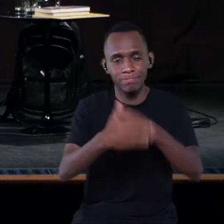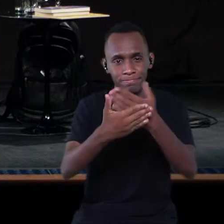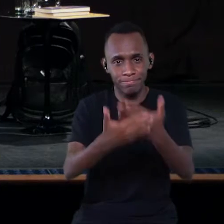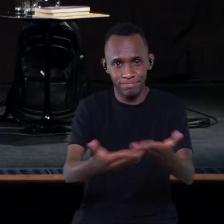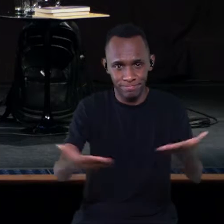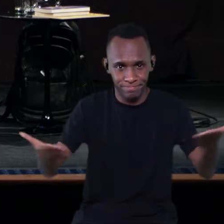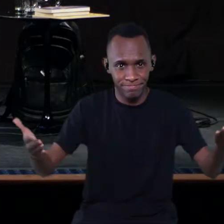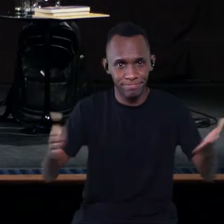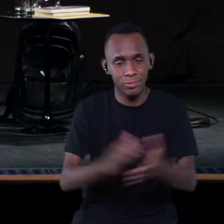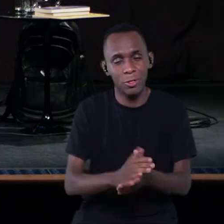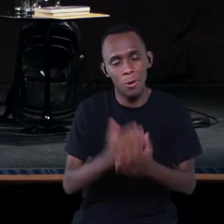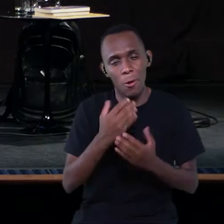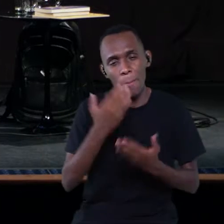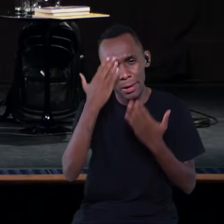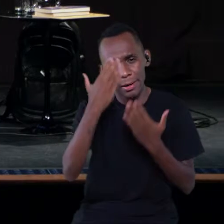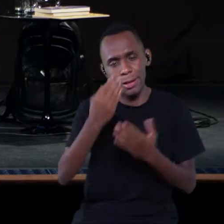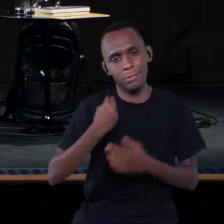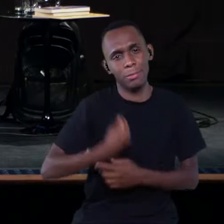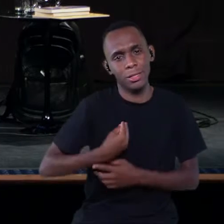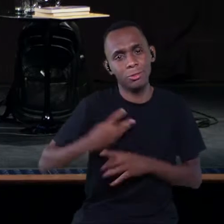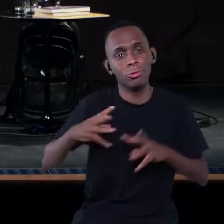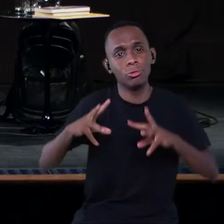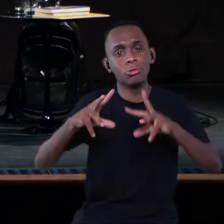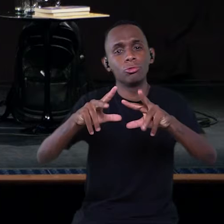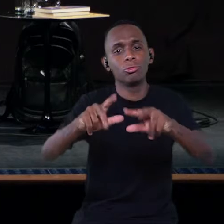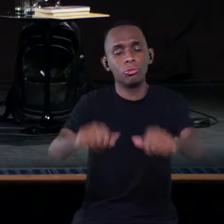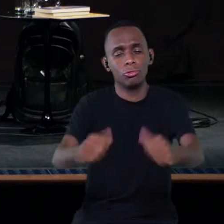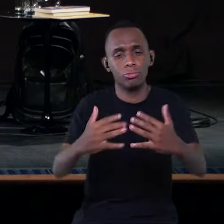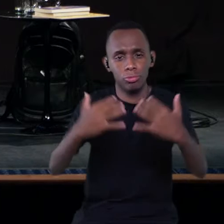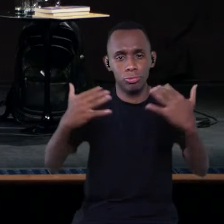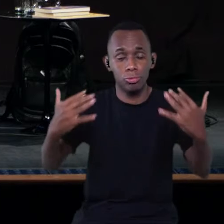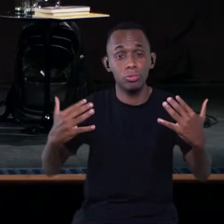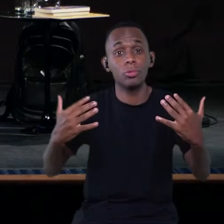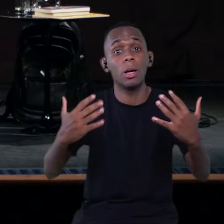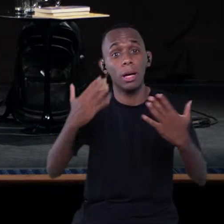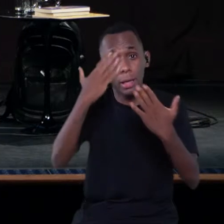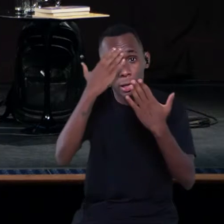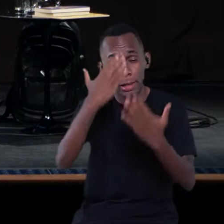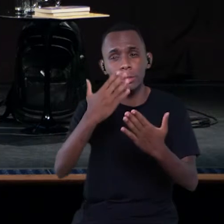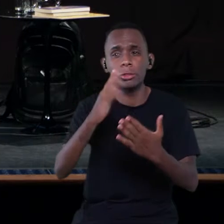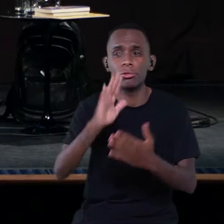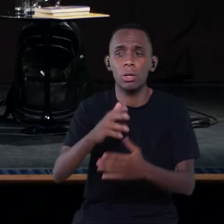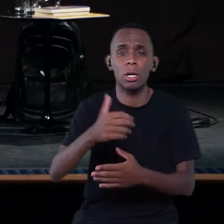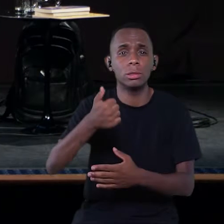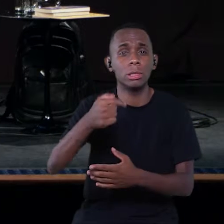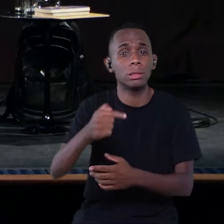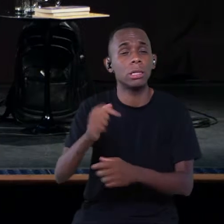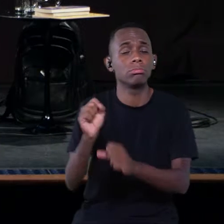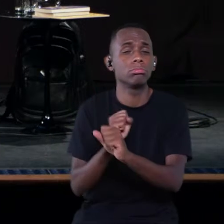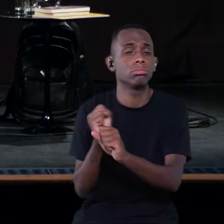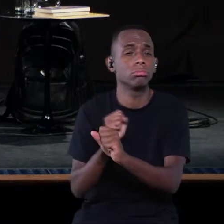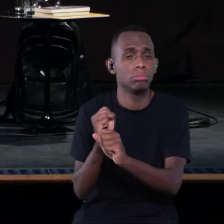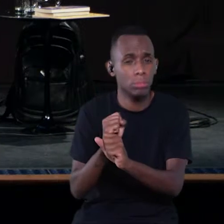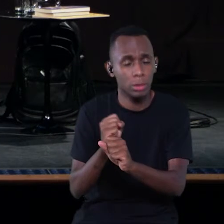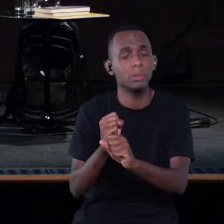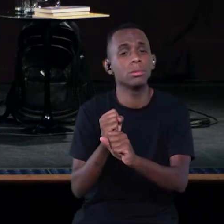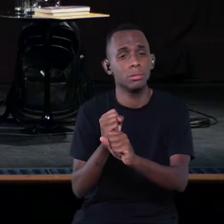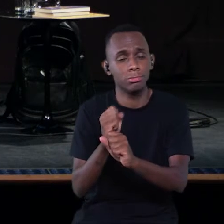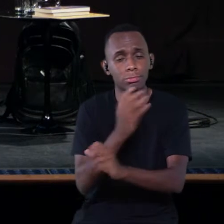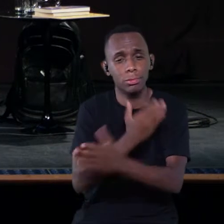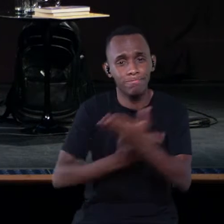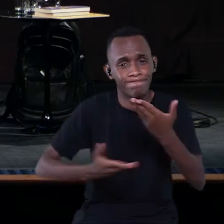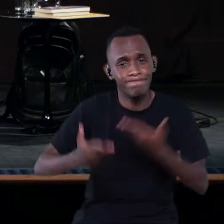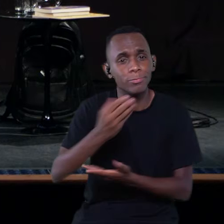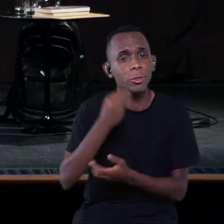noite. Muito obrigado pela presença de todos. Agradeço aqui como espaço há 17 anos já aqui nessa